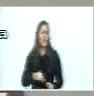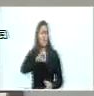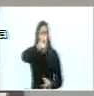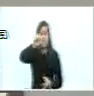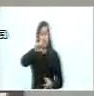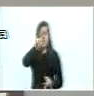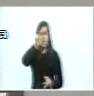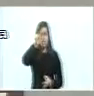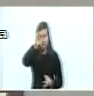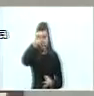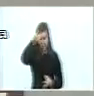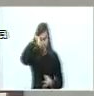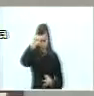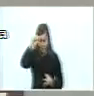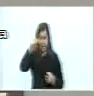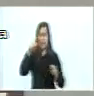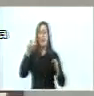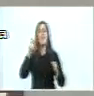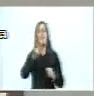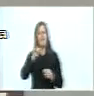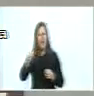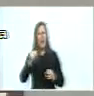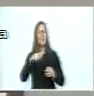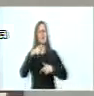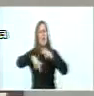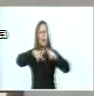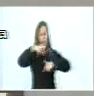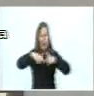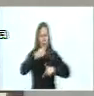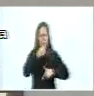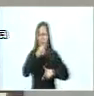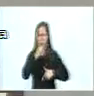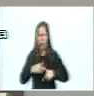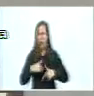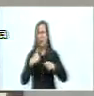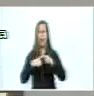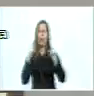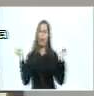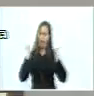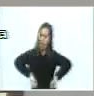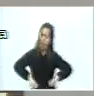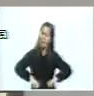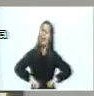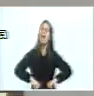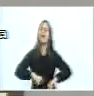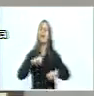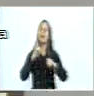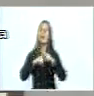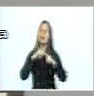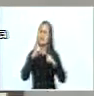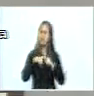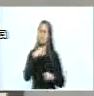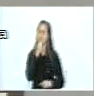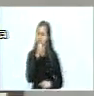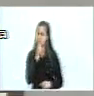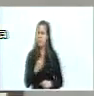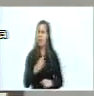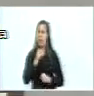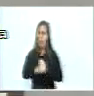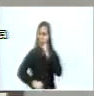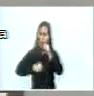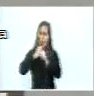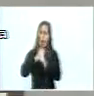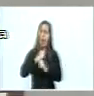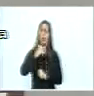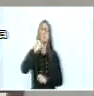trabalho de resgate do carnaval da cidade. Ele tem competência para isso, e eu tenho certeza que no ano que vem